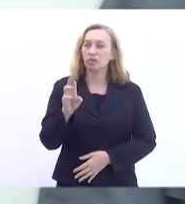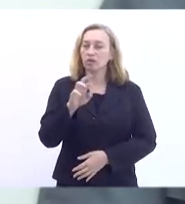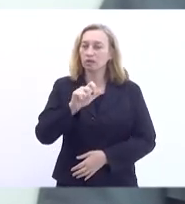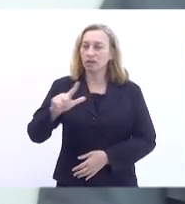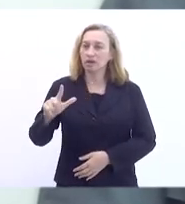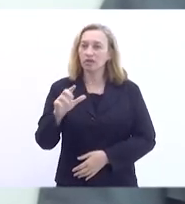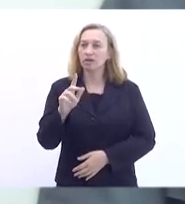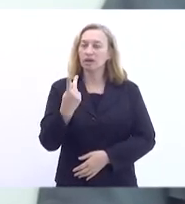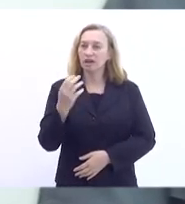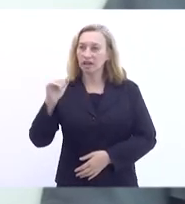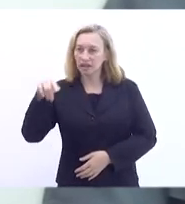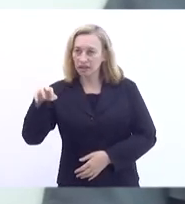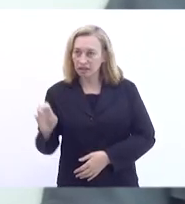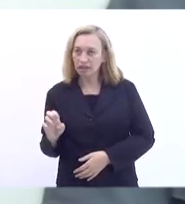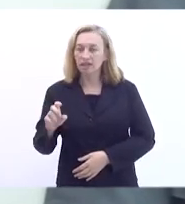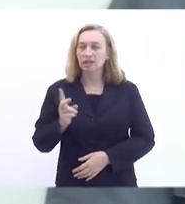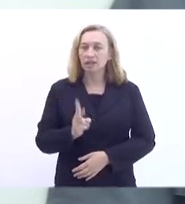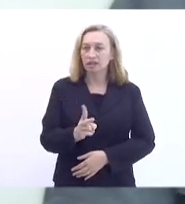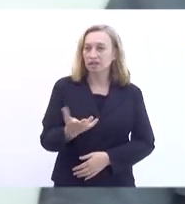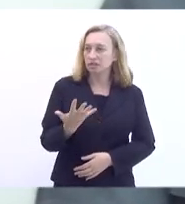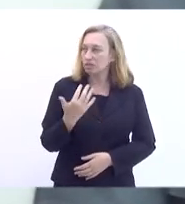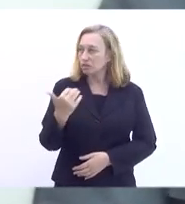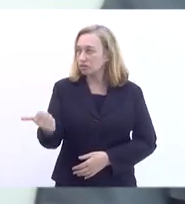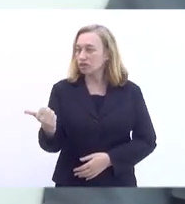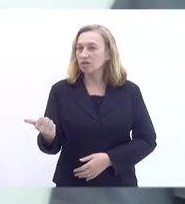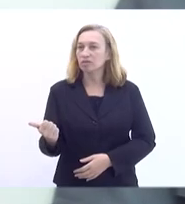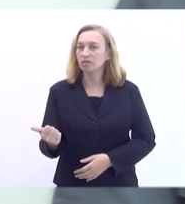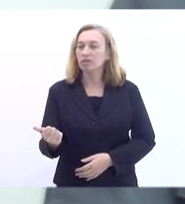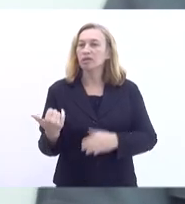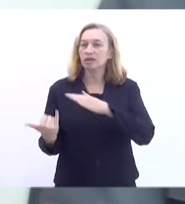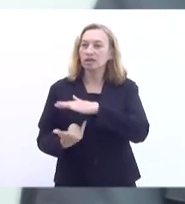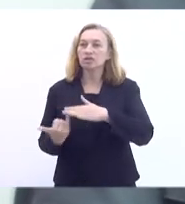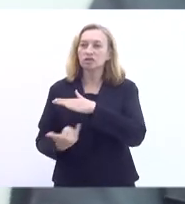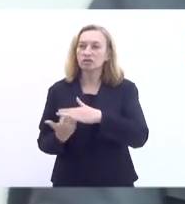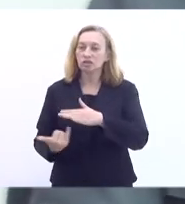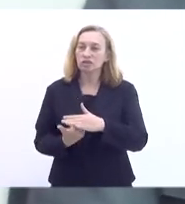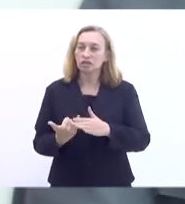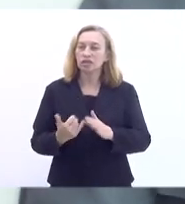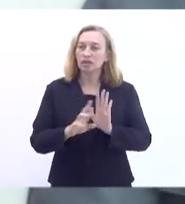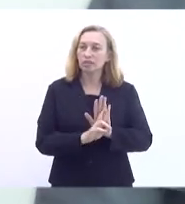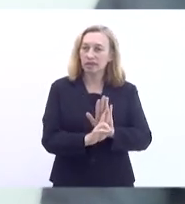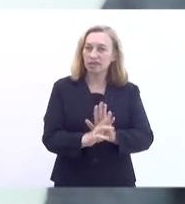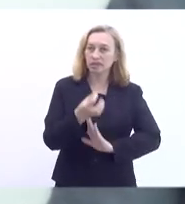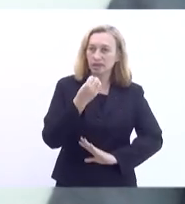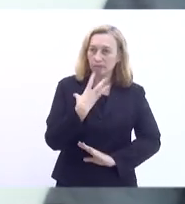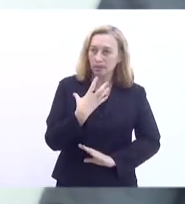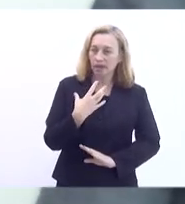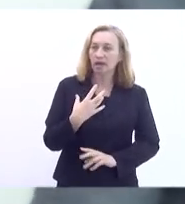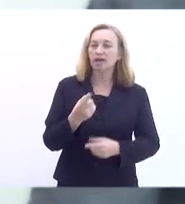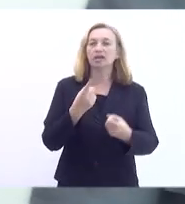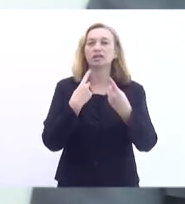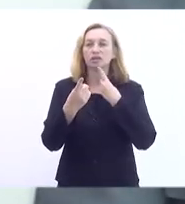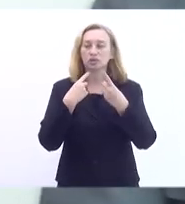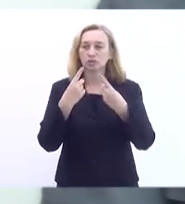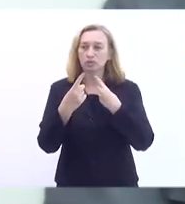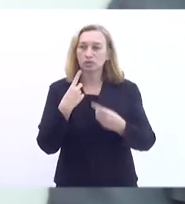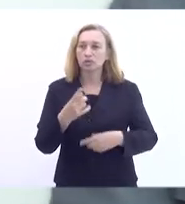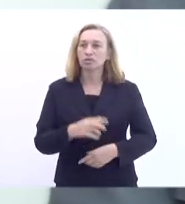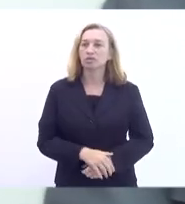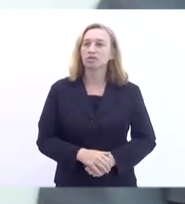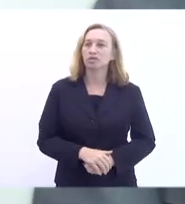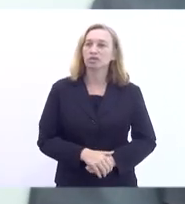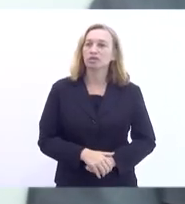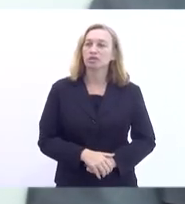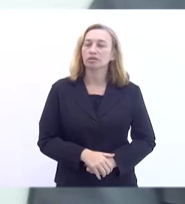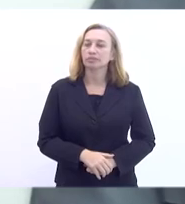sempre nos convoca para que a instituição se faça representar nesses debate sempre em